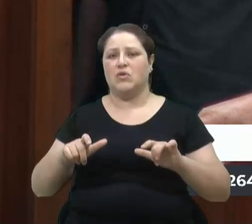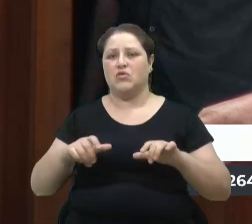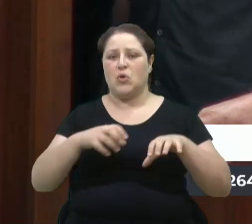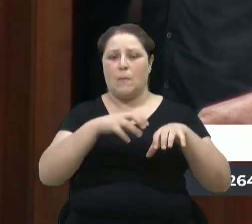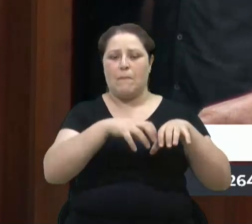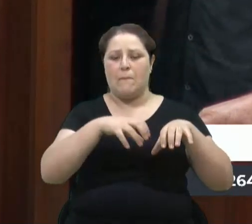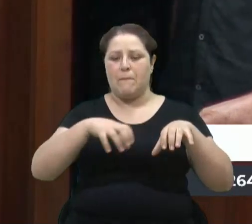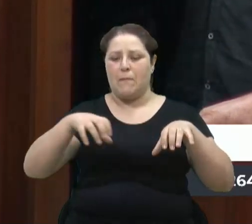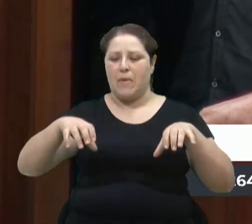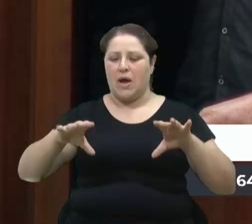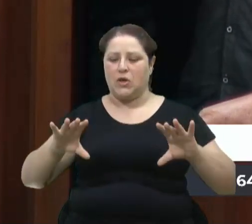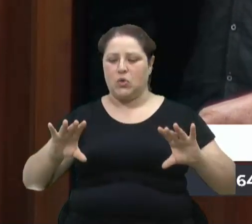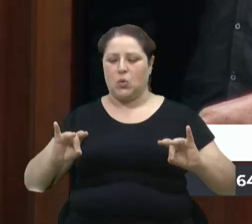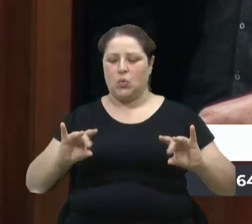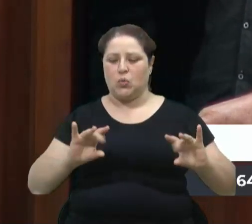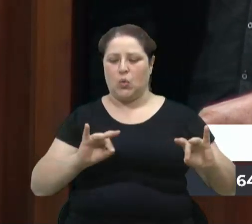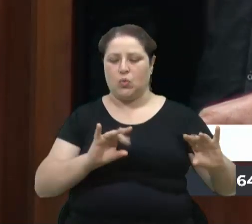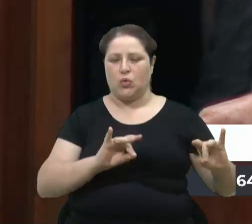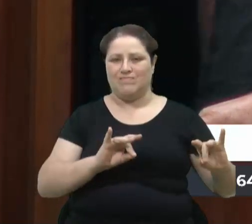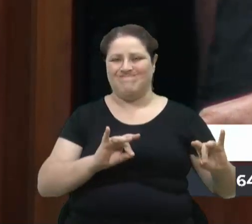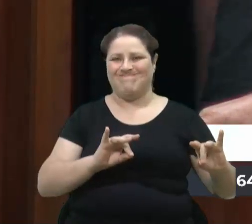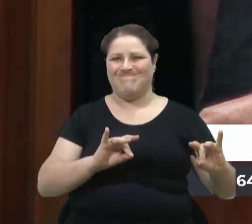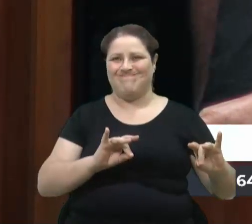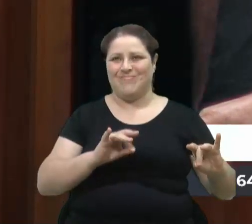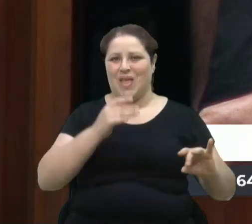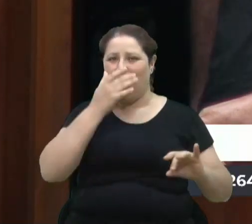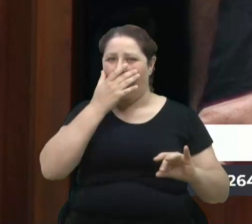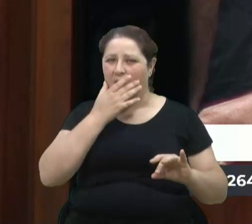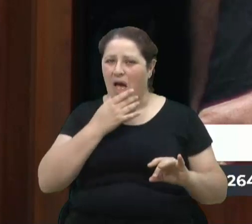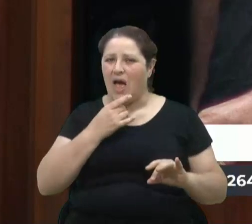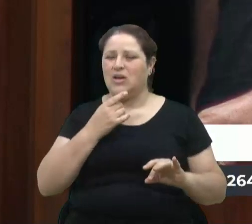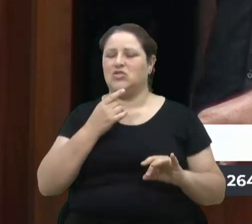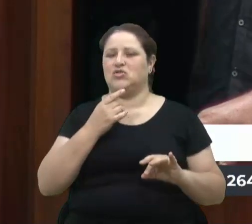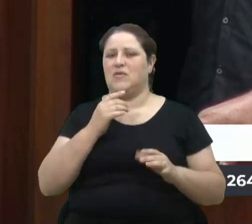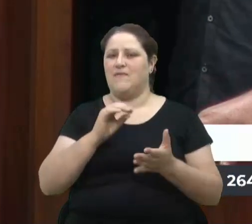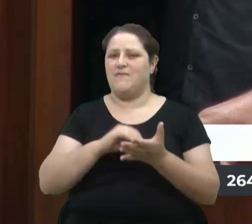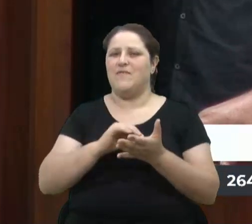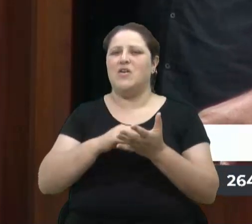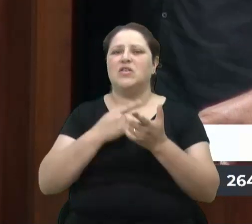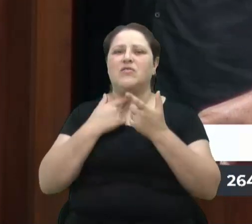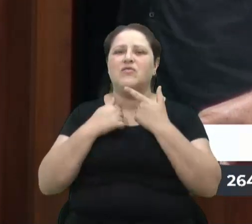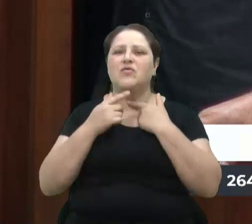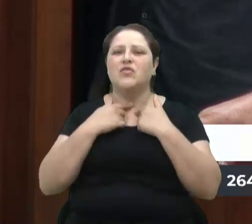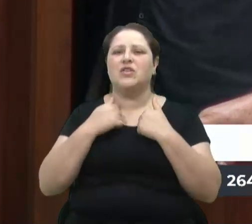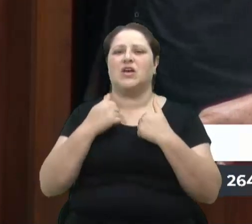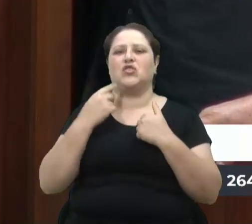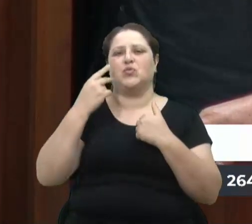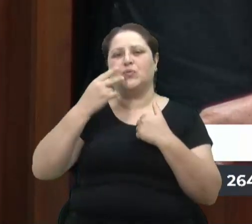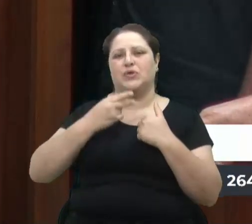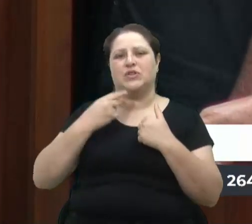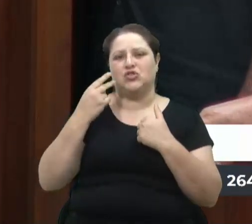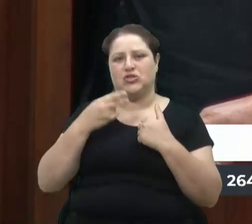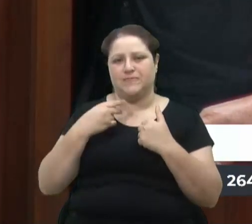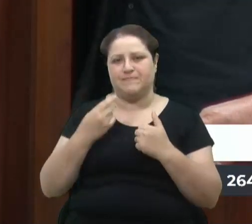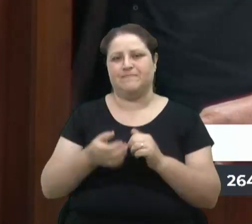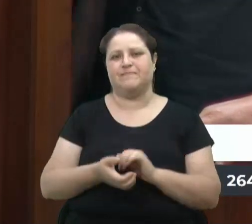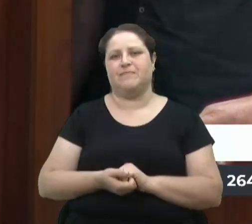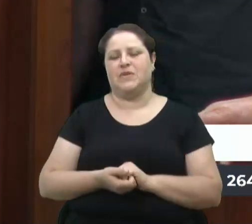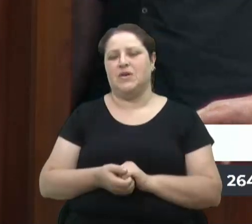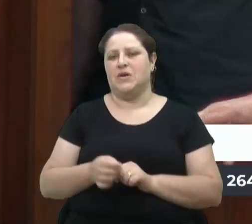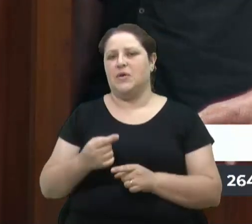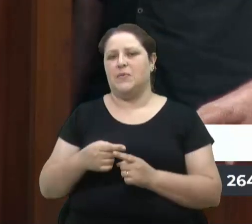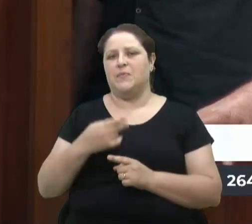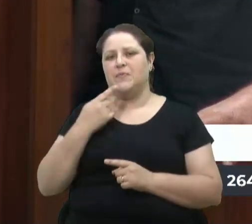Agora, eu acredito que falte mais de um ano vontade. Vontade política. Vontade. Porque outra coisa não